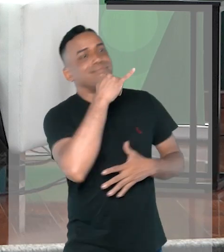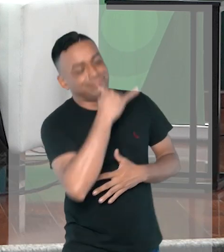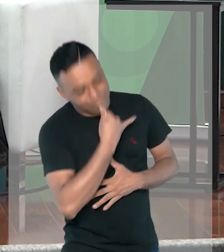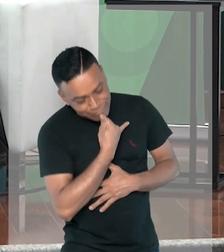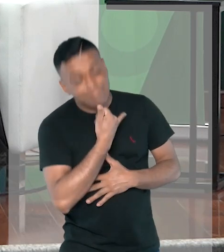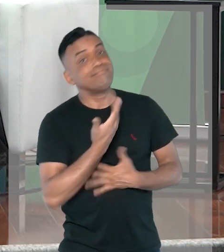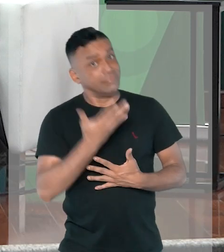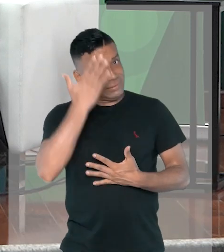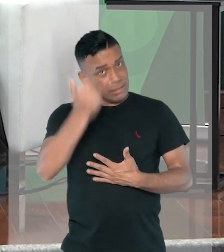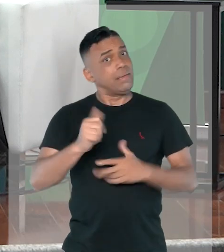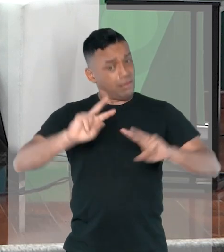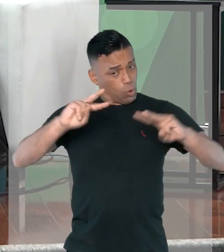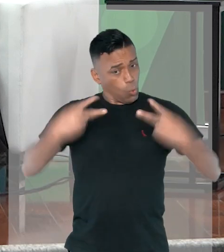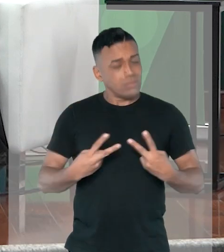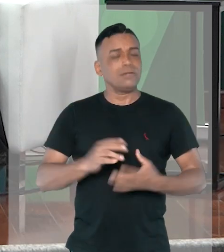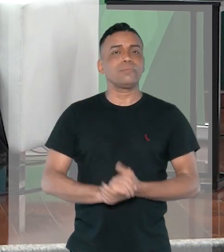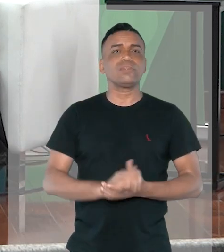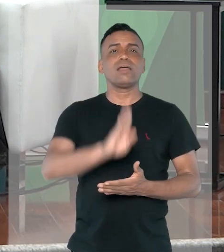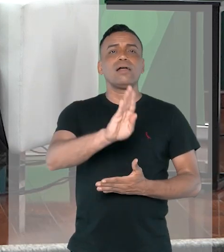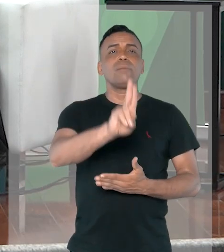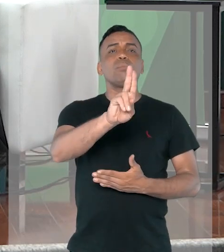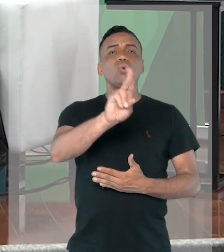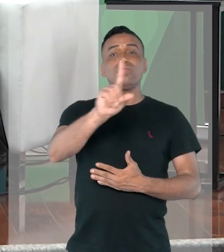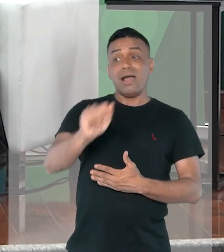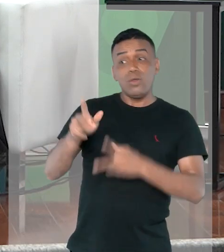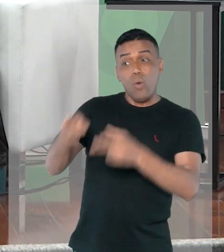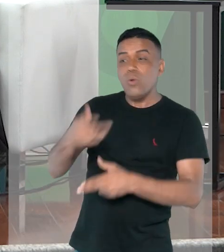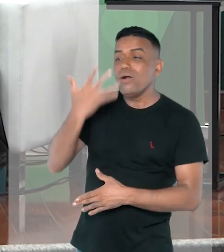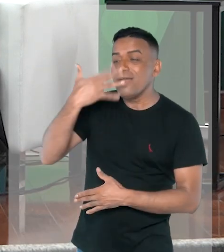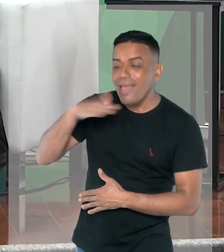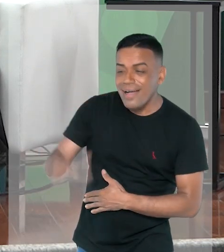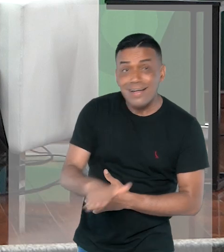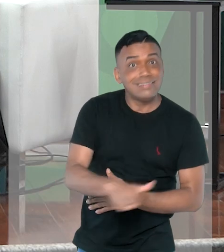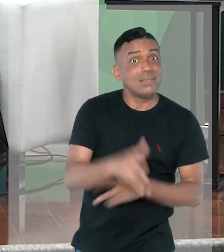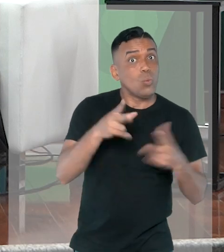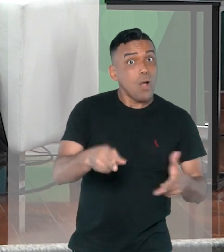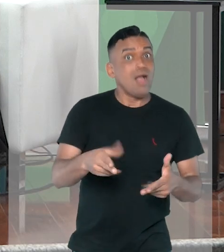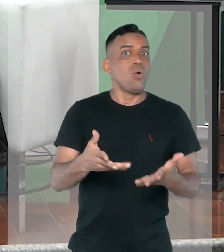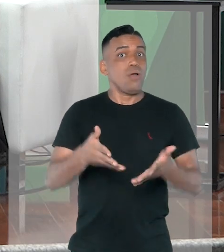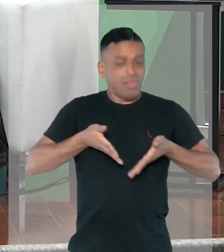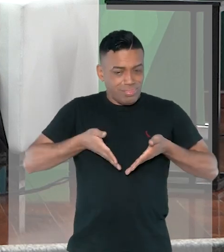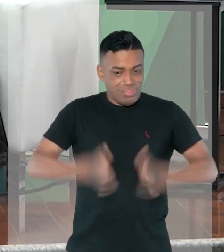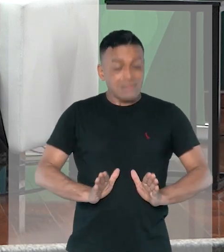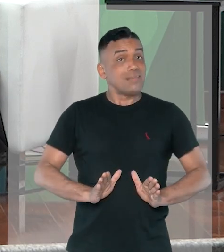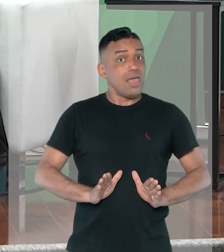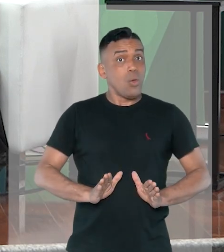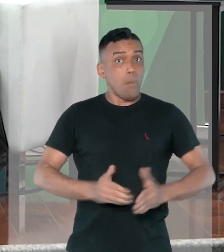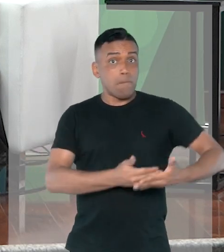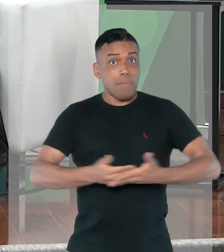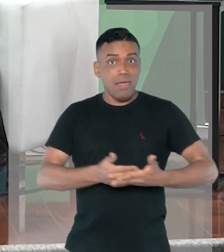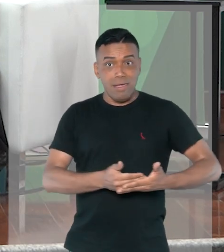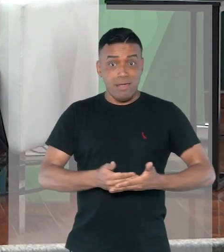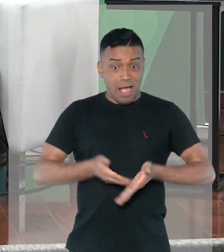tristeza. Buda era um menininho que nem você. Diz que quando ele nasceu, ele saiu andando, imagina,